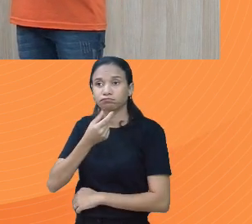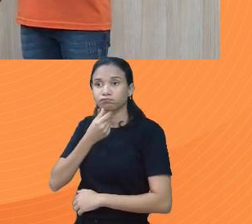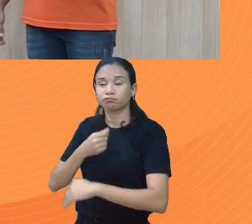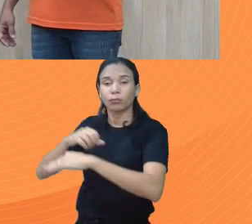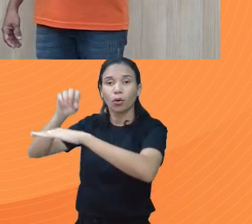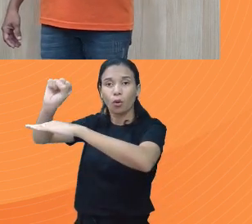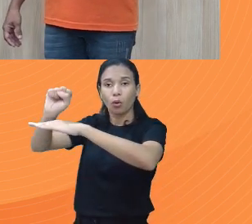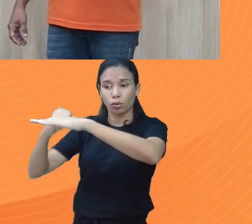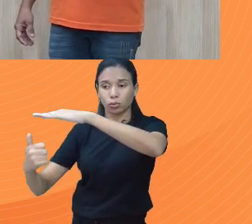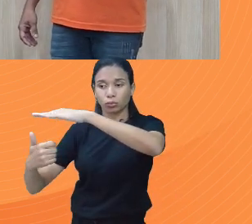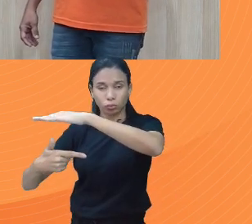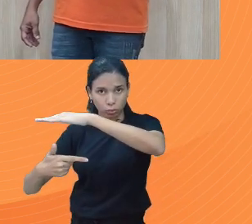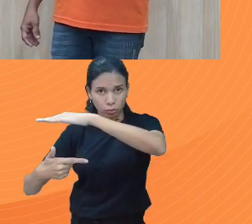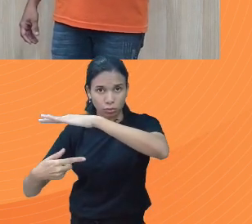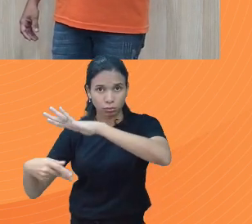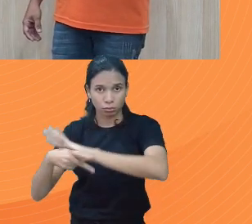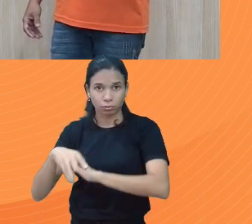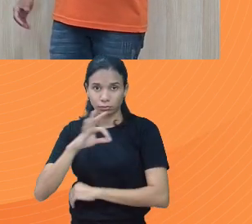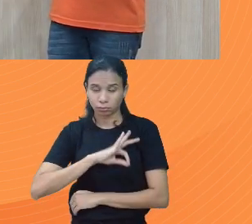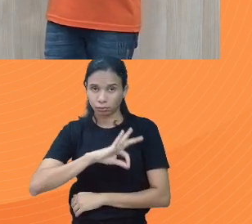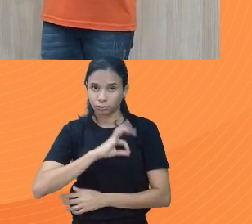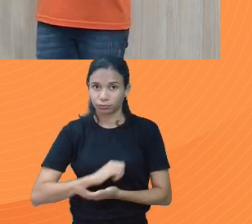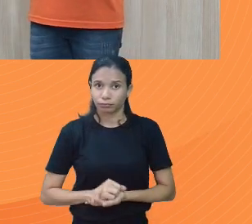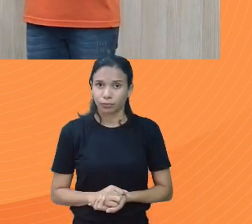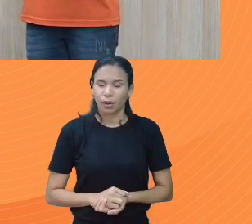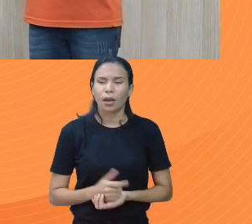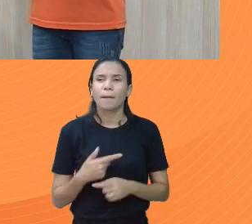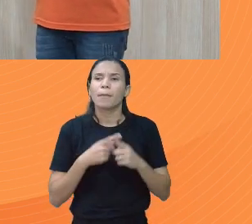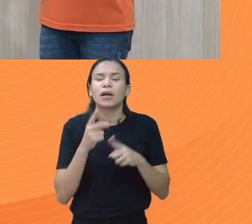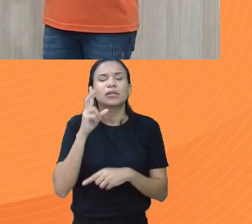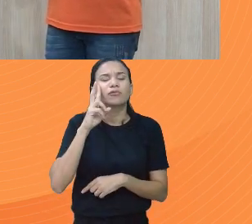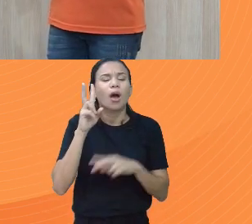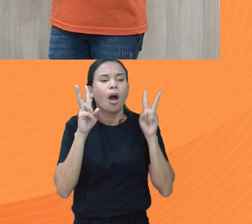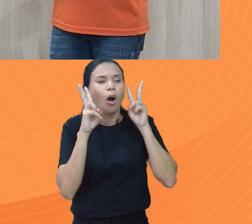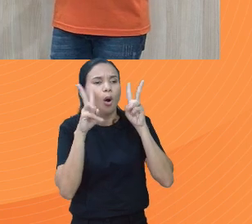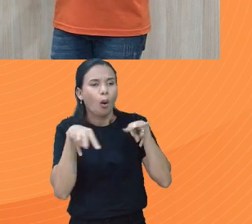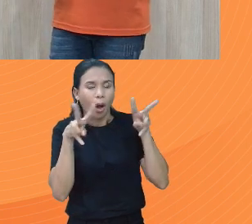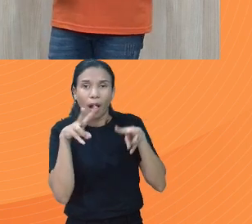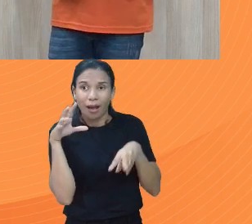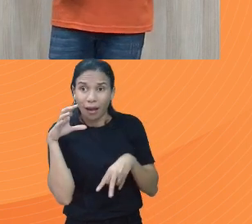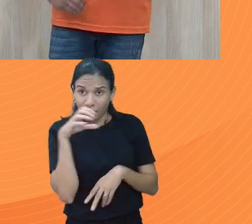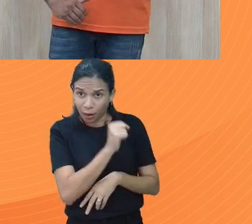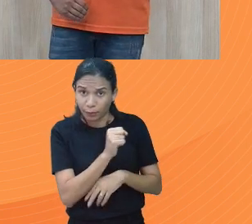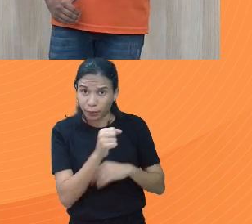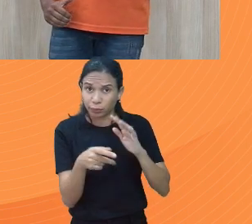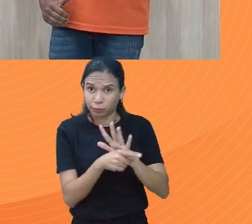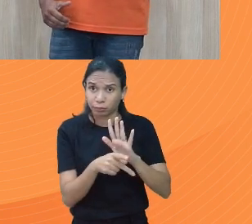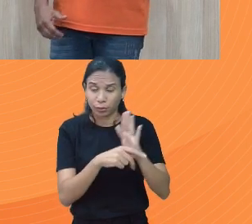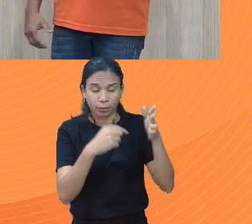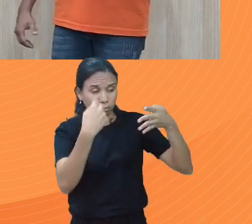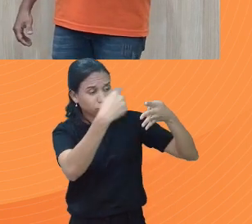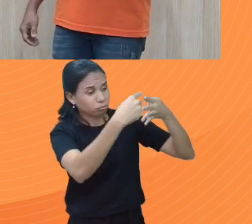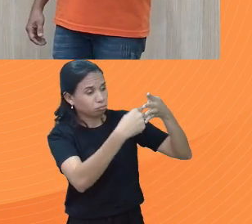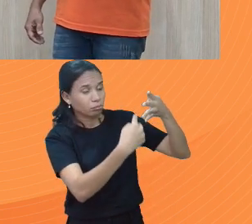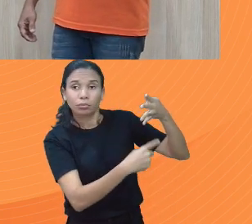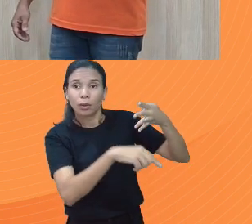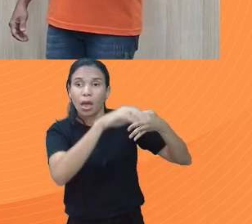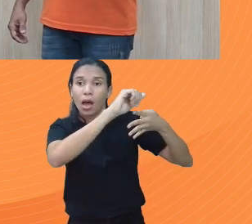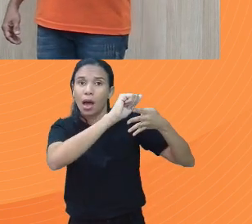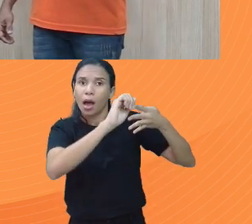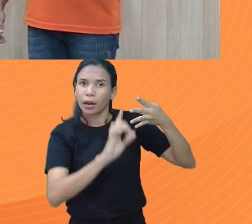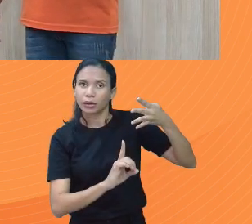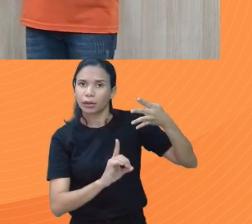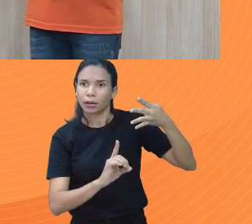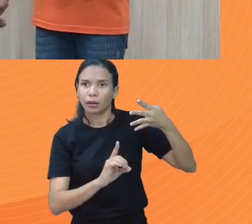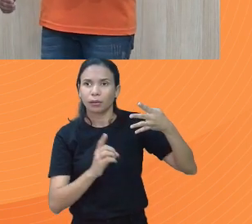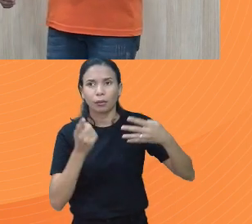gastou 8/12 do seu salário. Se vocês olharem rapidamente as afirmativas, né, você vai ver